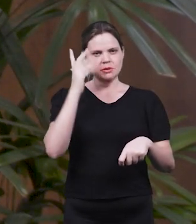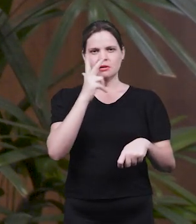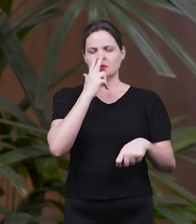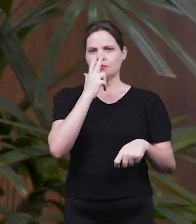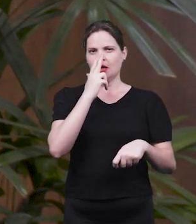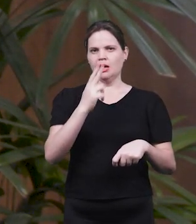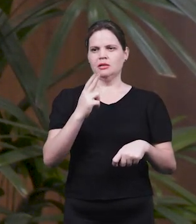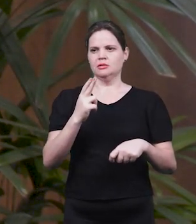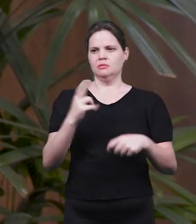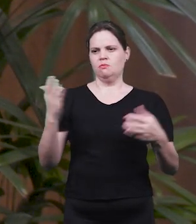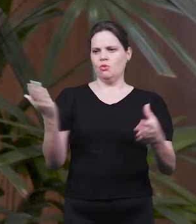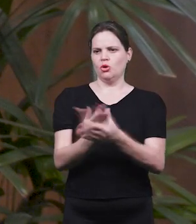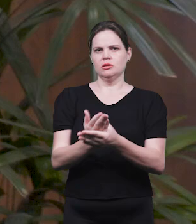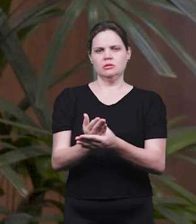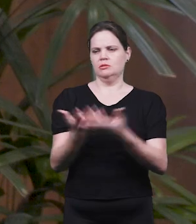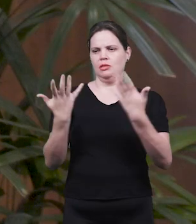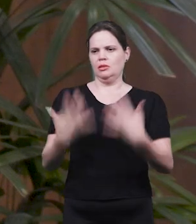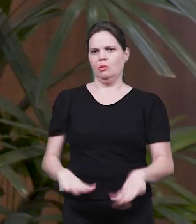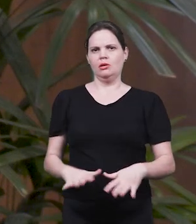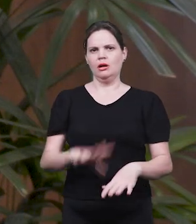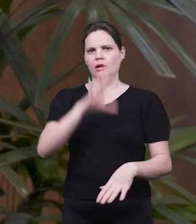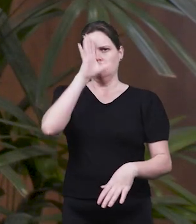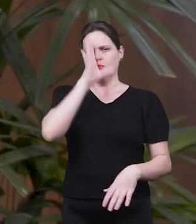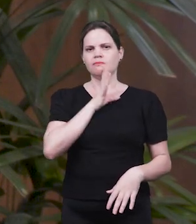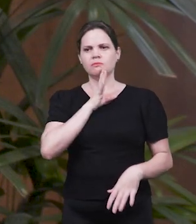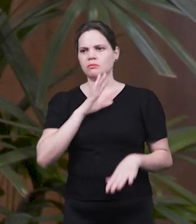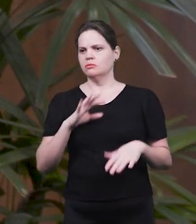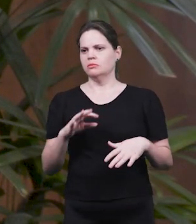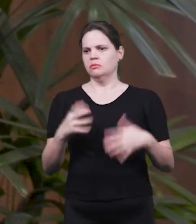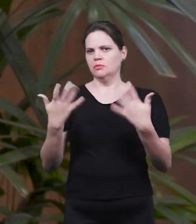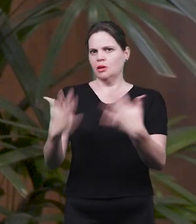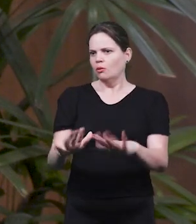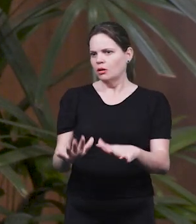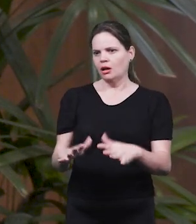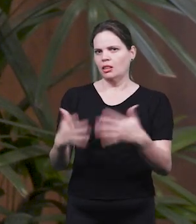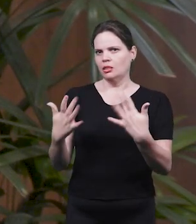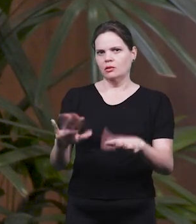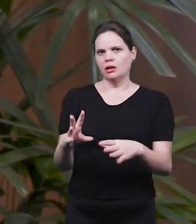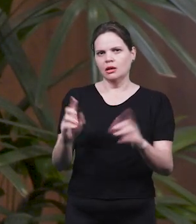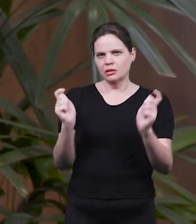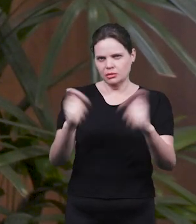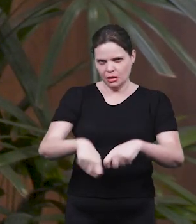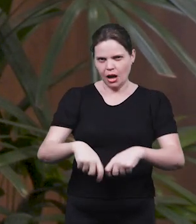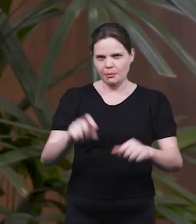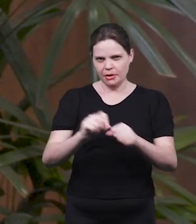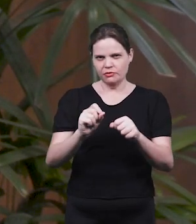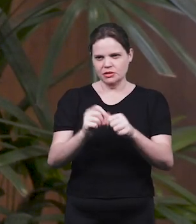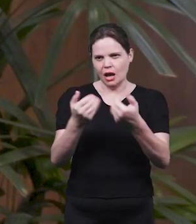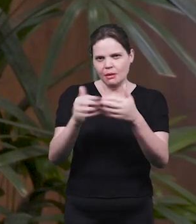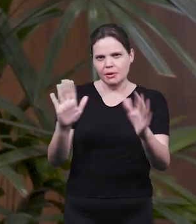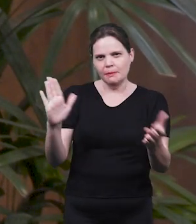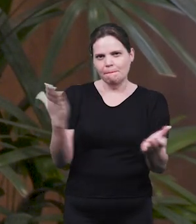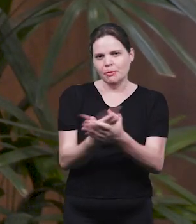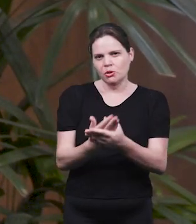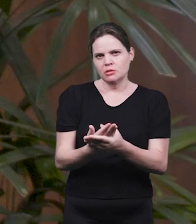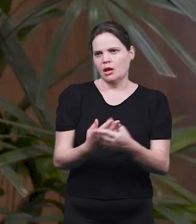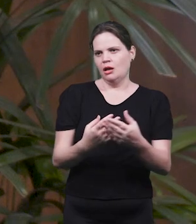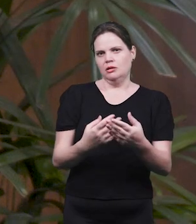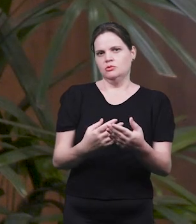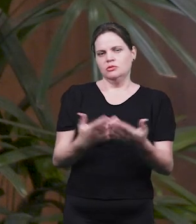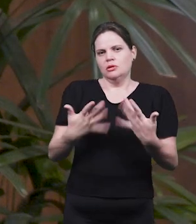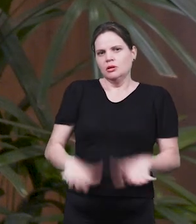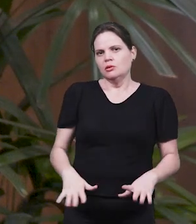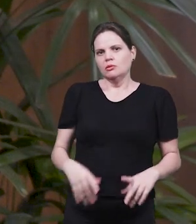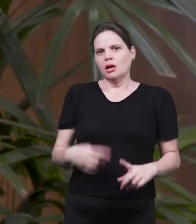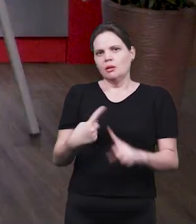dela, no caso, ela impugnar ou contestar a cobrança, a forma que é feita a cobrança, a forma que esse valor